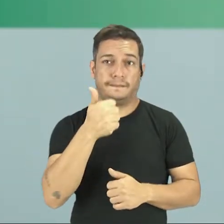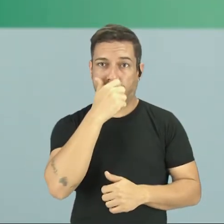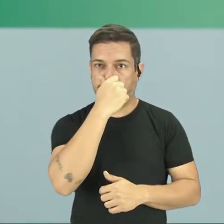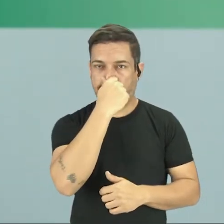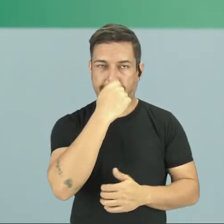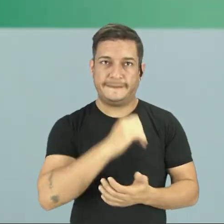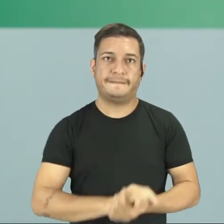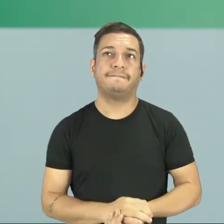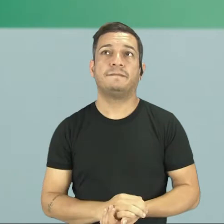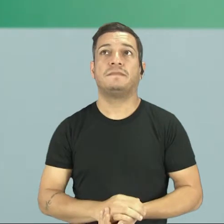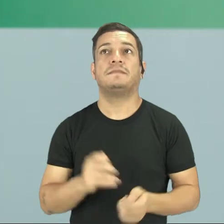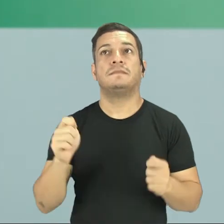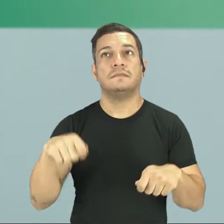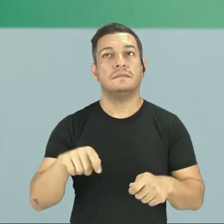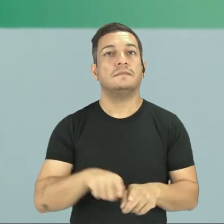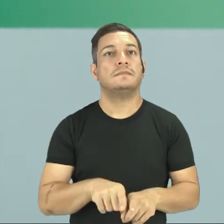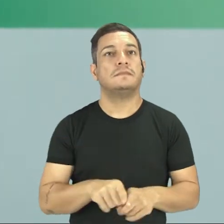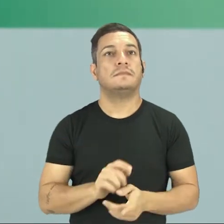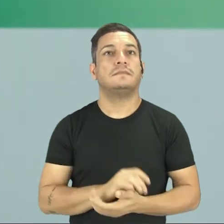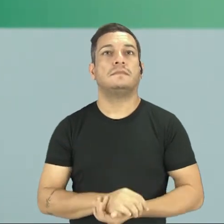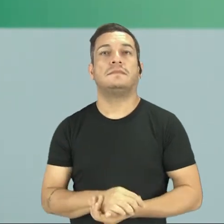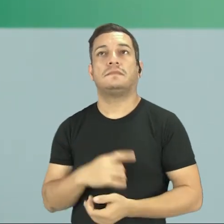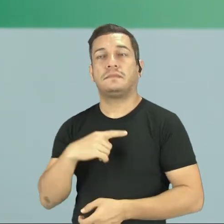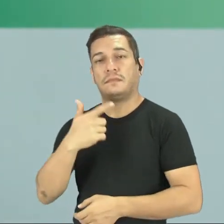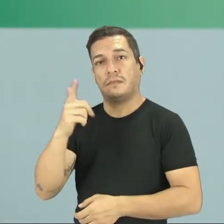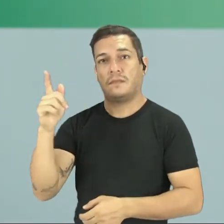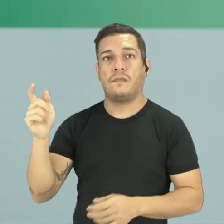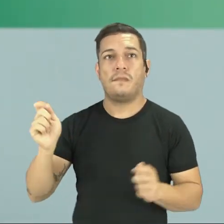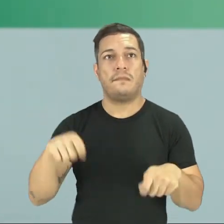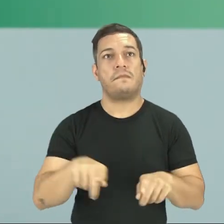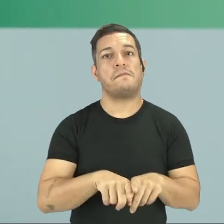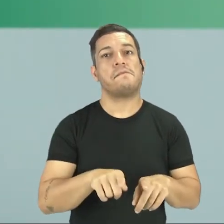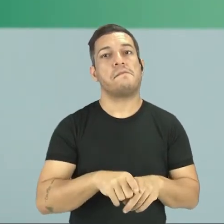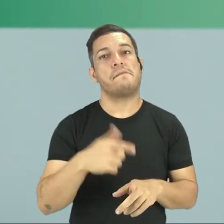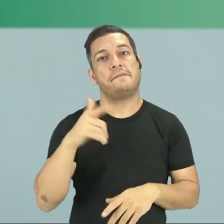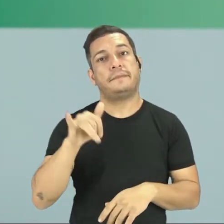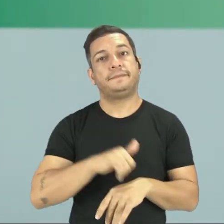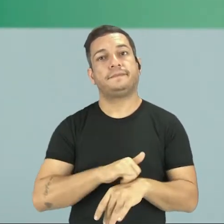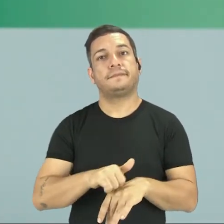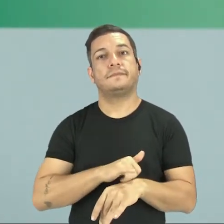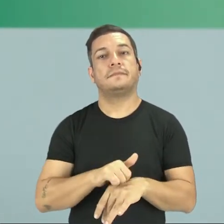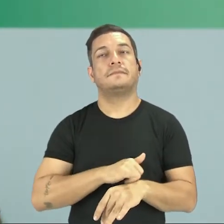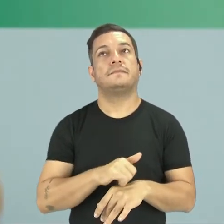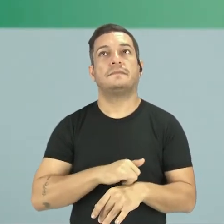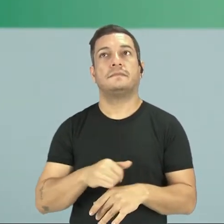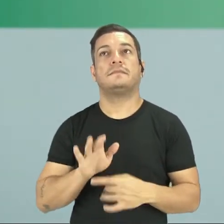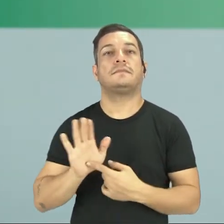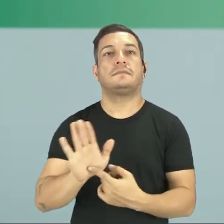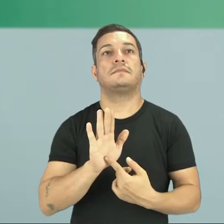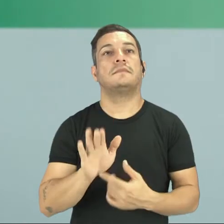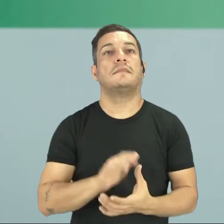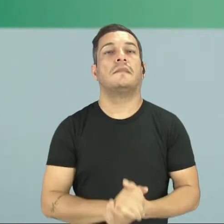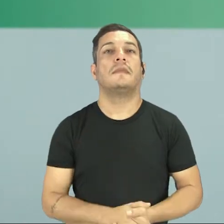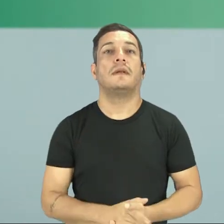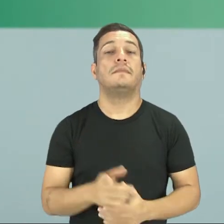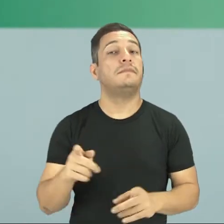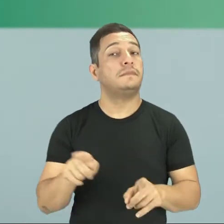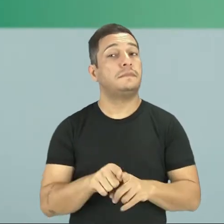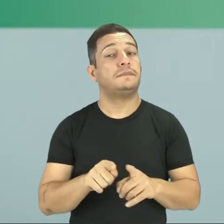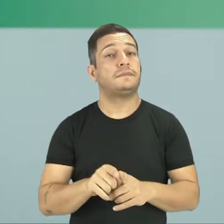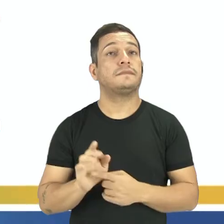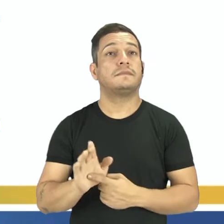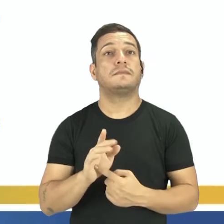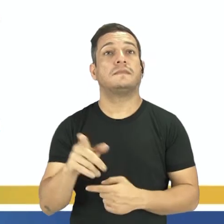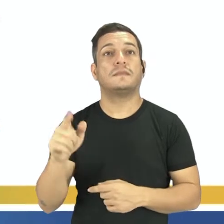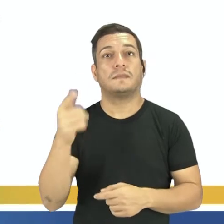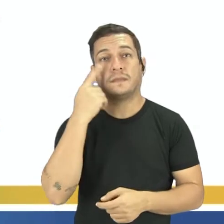bem? É uma possibilidade, tá, gente? Existem outras possibilidades, outras estratégias, na verdade, que eu trouxe para vocês. Você pode também apresentar ali